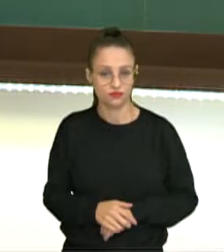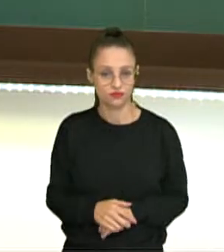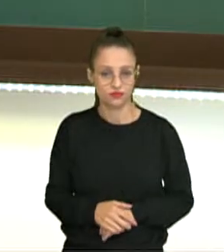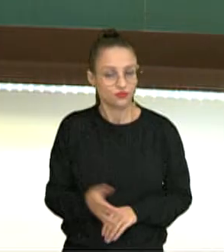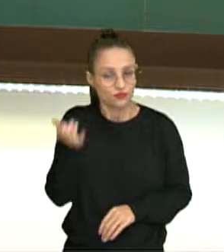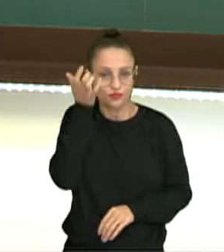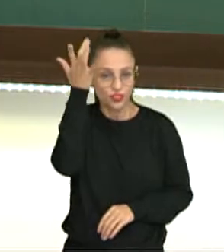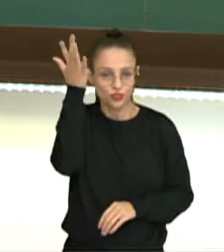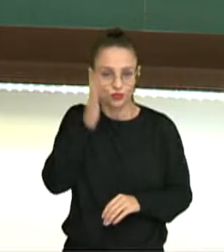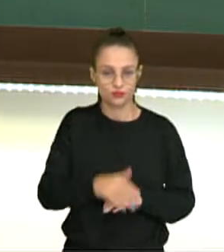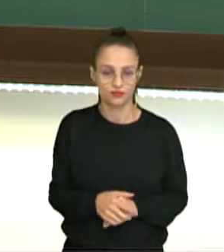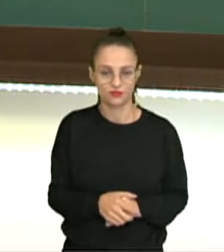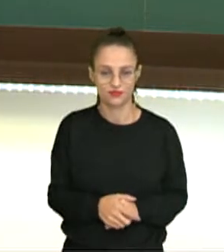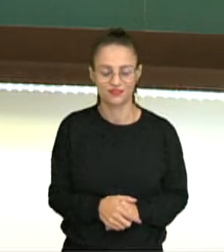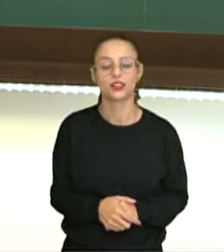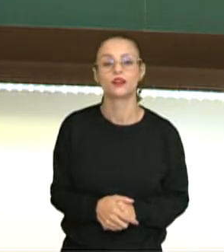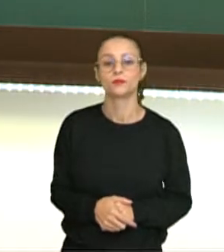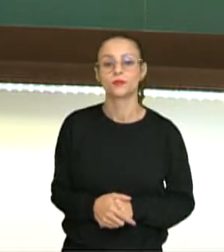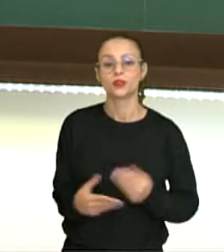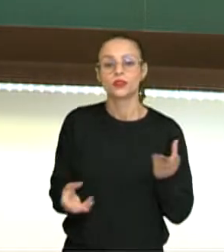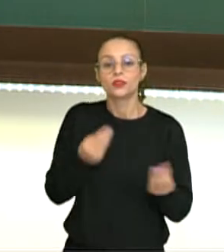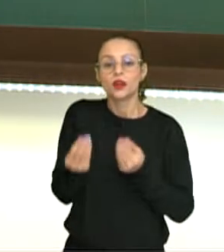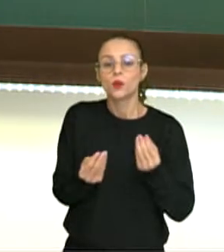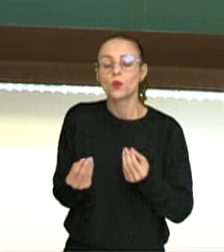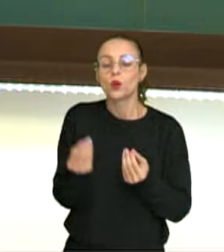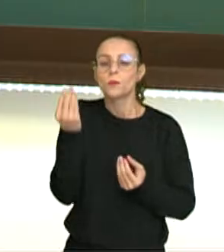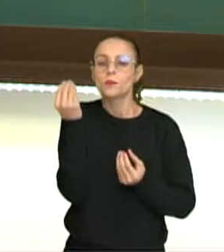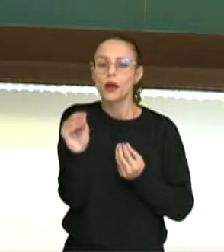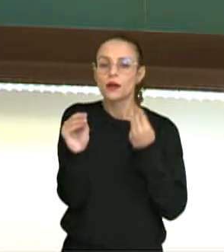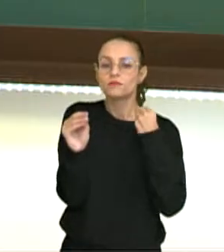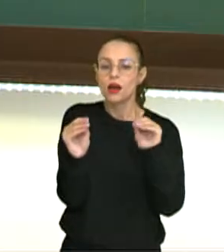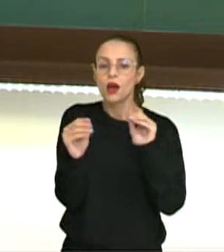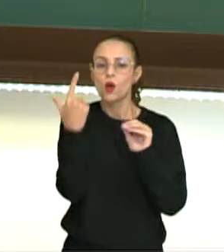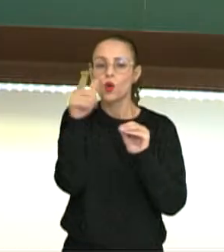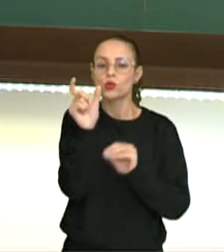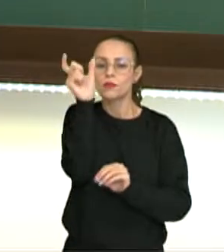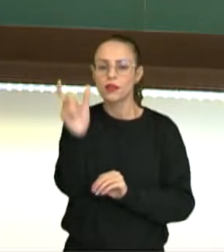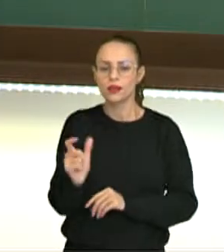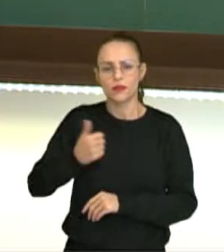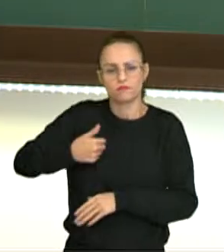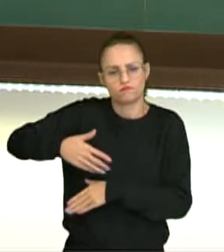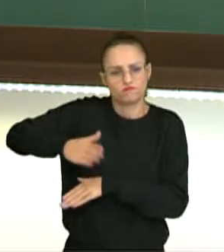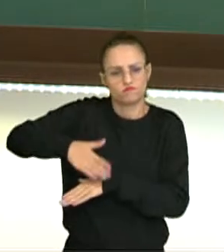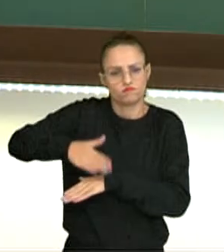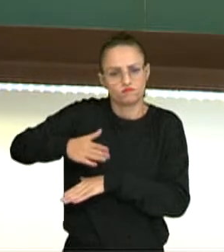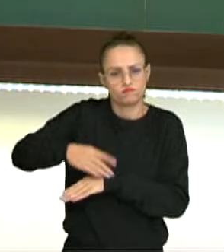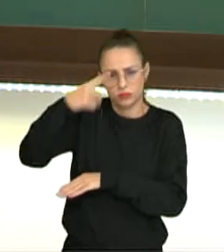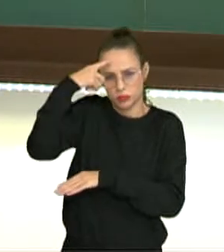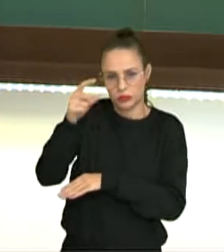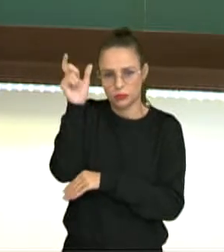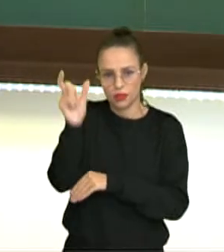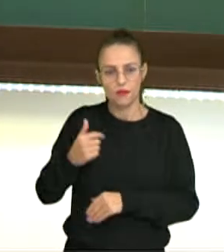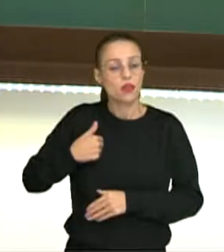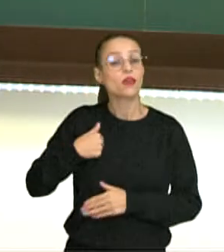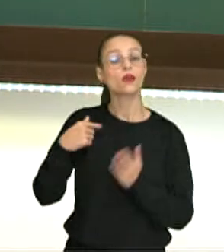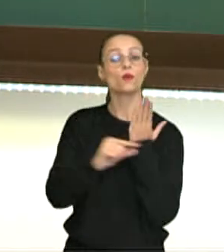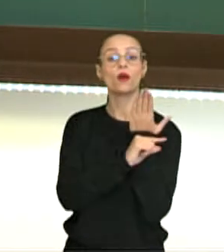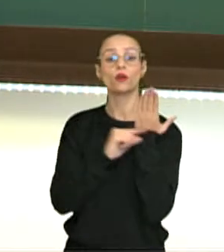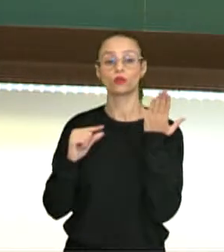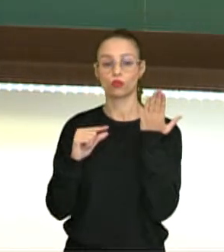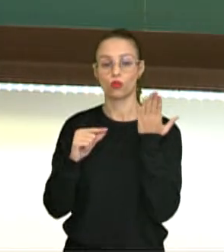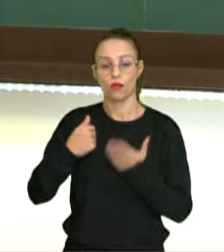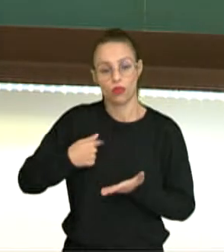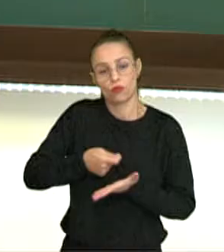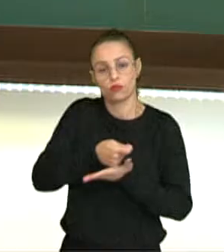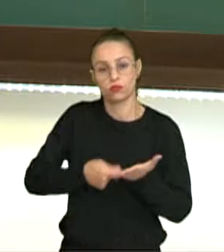É fácil. Então, eu coloco outras palavras, eu uso as minhas próprias palavras. Eu sou o autor. Isso tem um